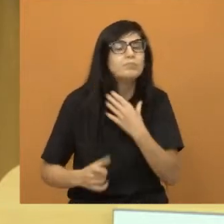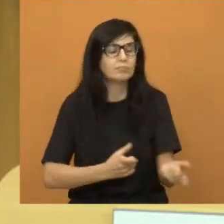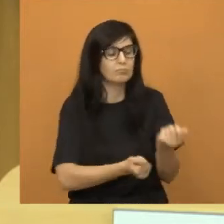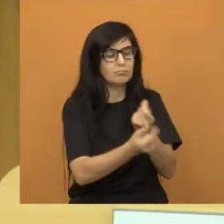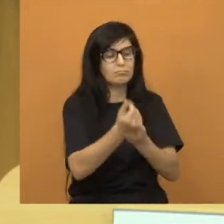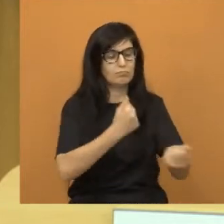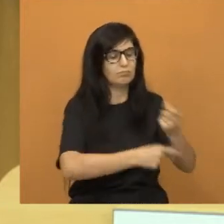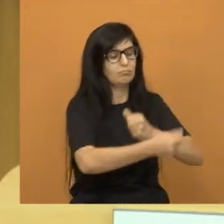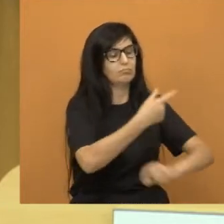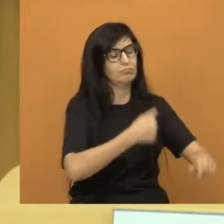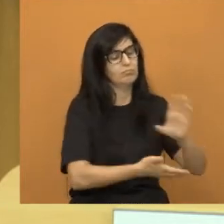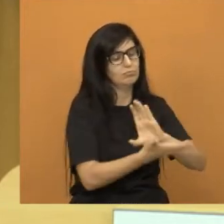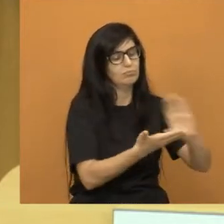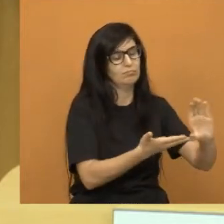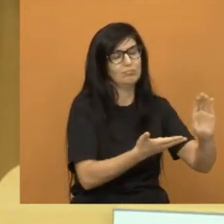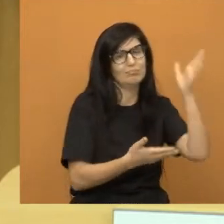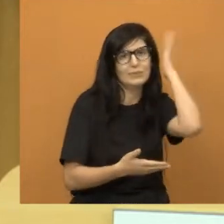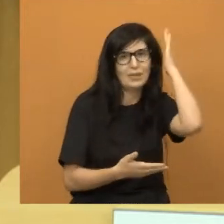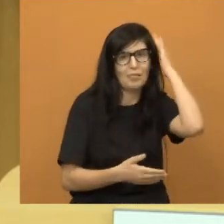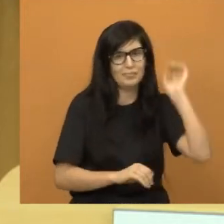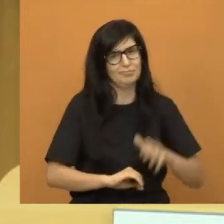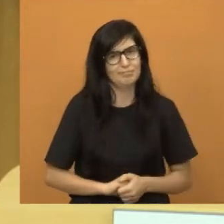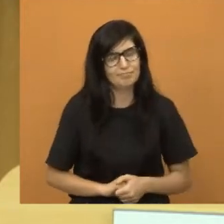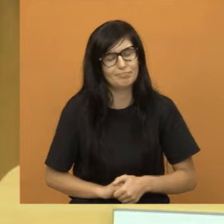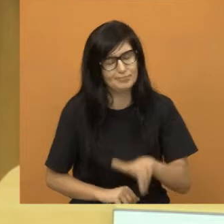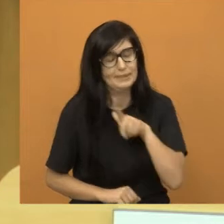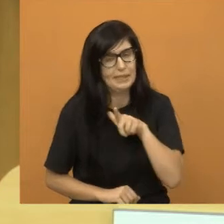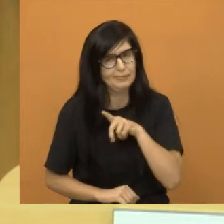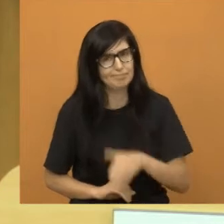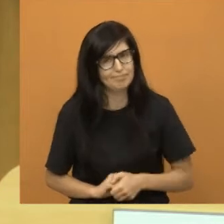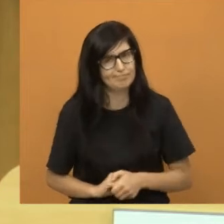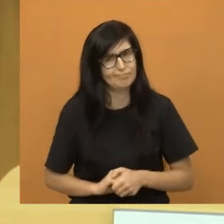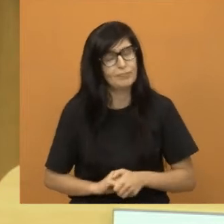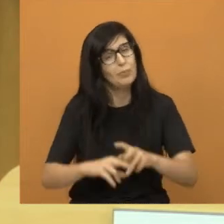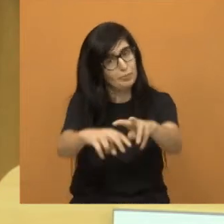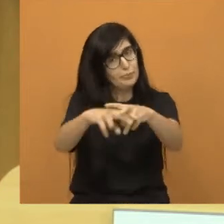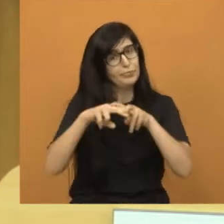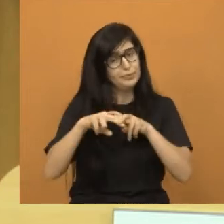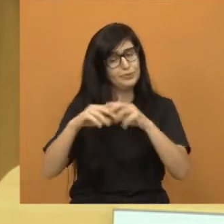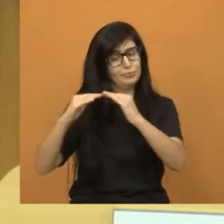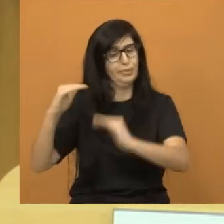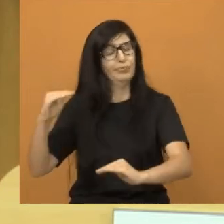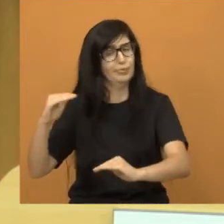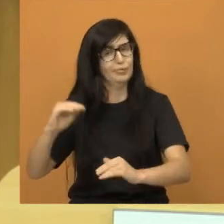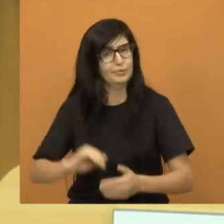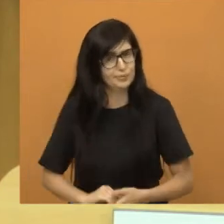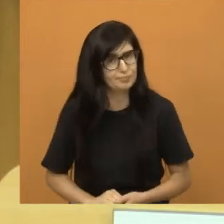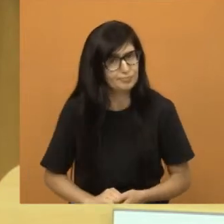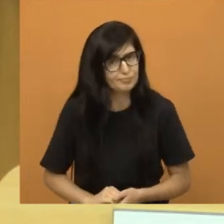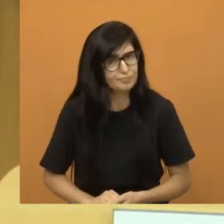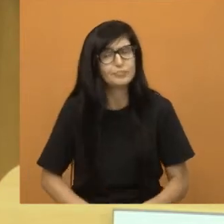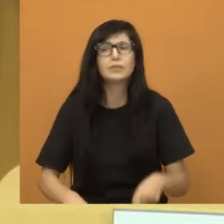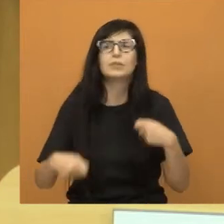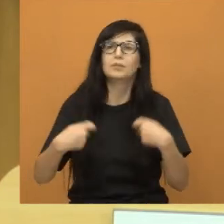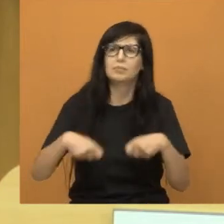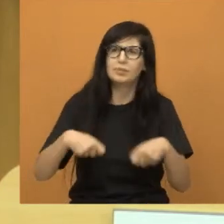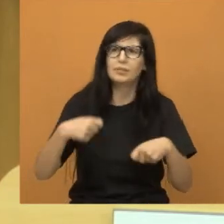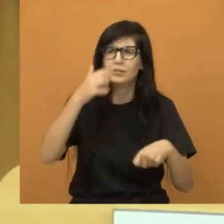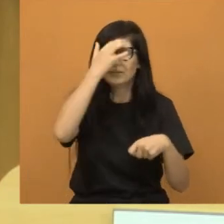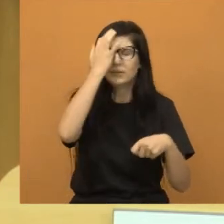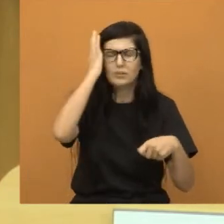que a gente deve utilizar o dinheiro arrecadado para que a gente possa fazer obras, diminuir o tamanho da